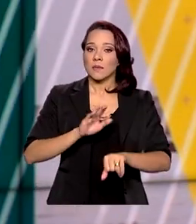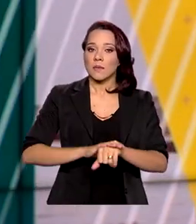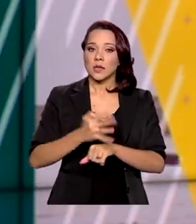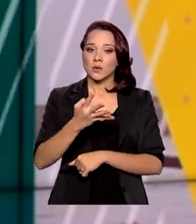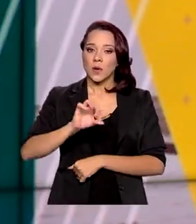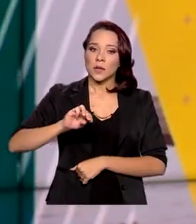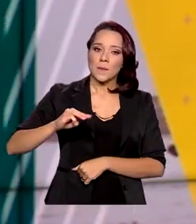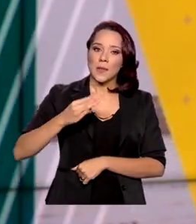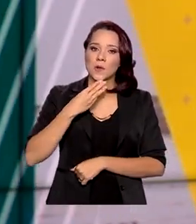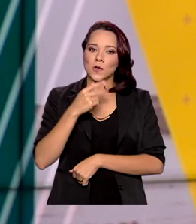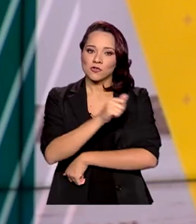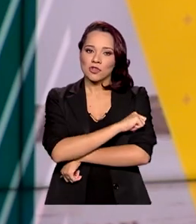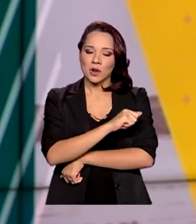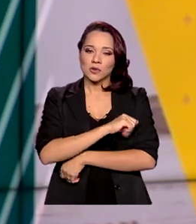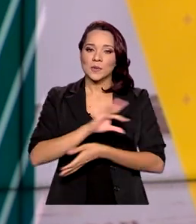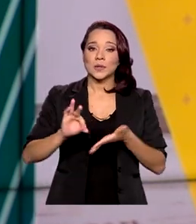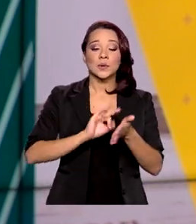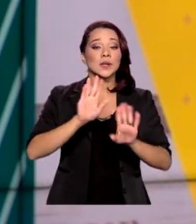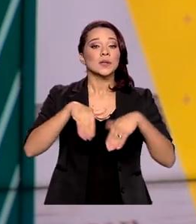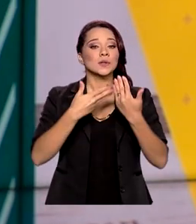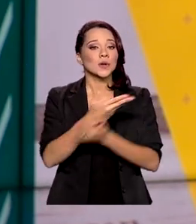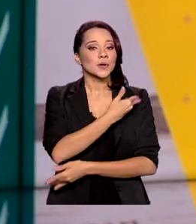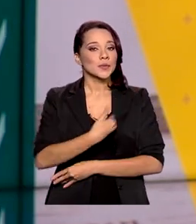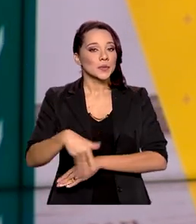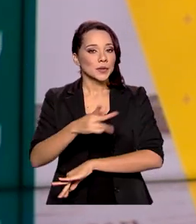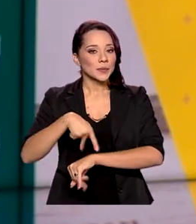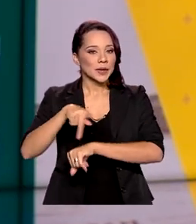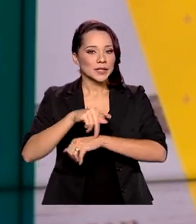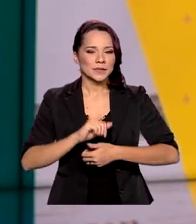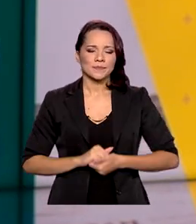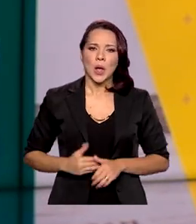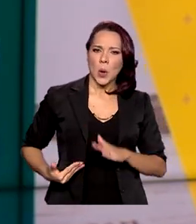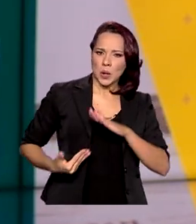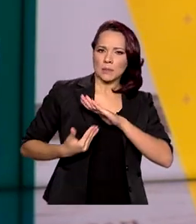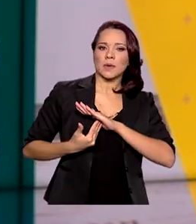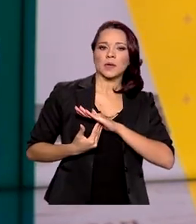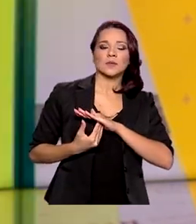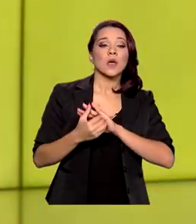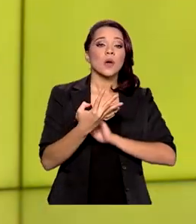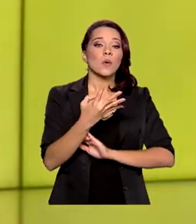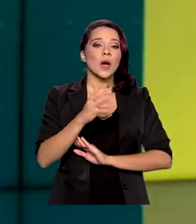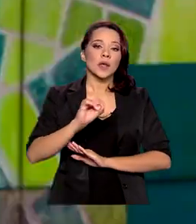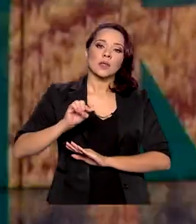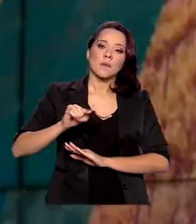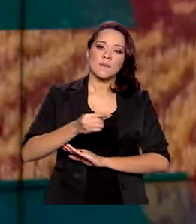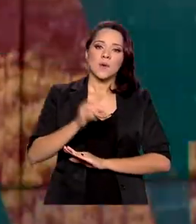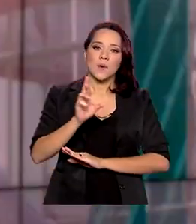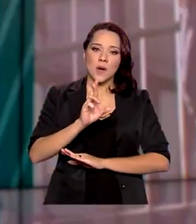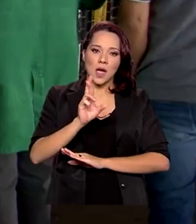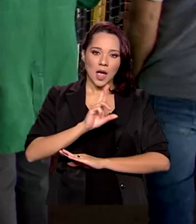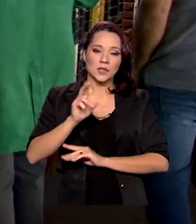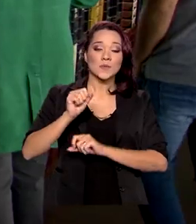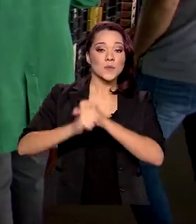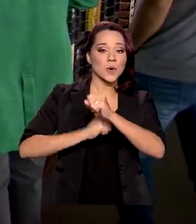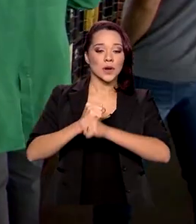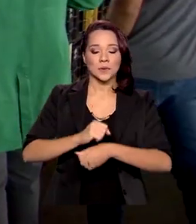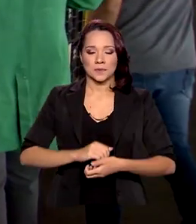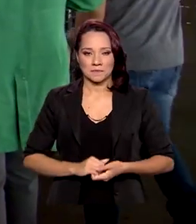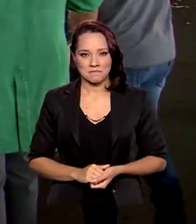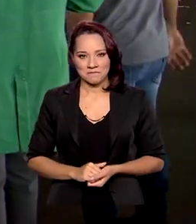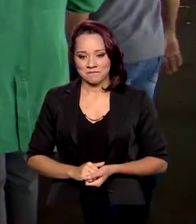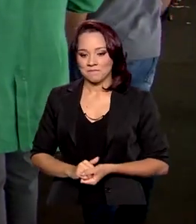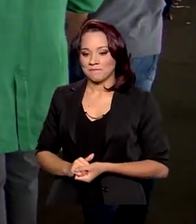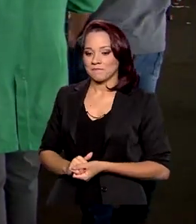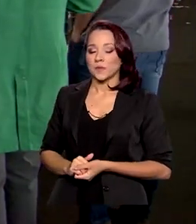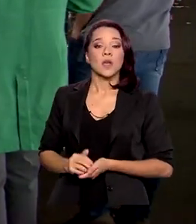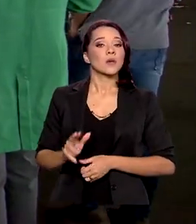de estudantes matriculados em escolas públicas no país. O limite passou a ser R$ 40 mil por ano. Com